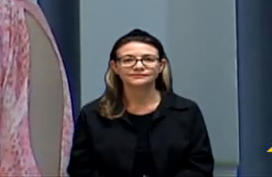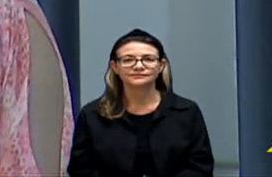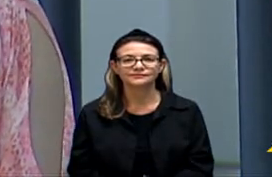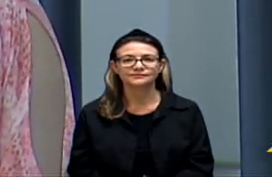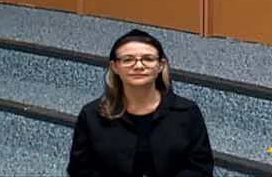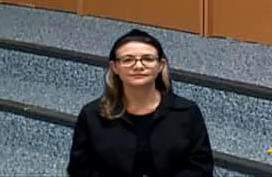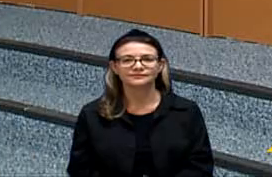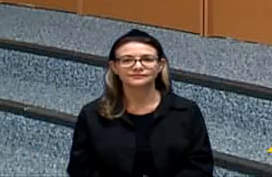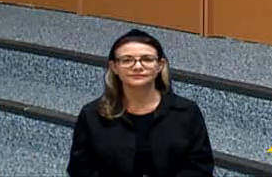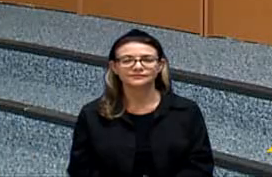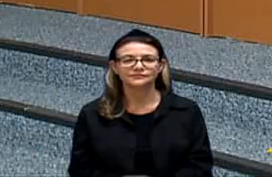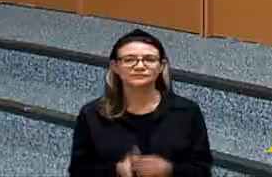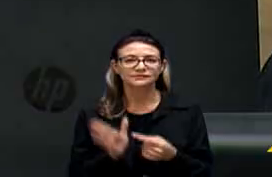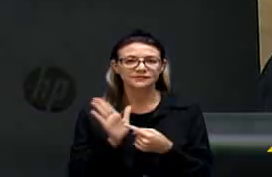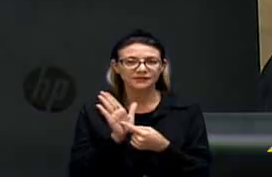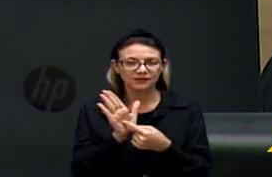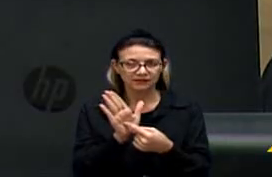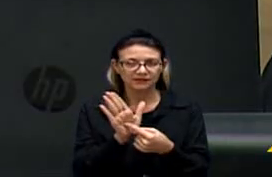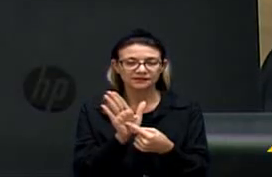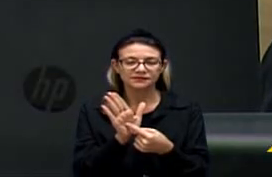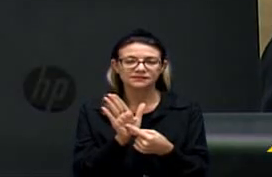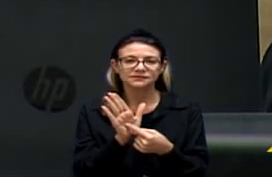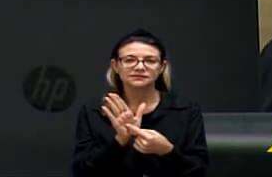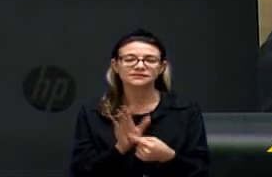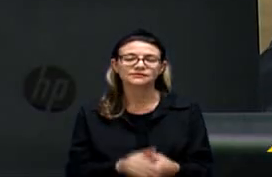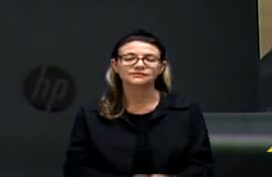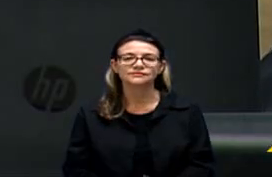vereador apresentação de